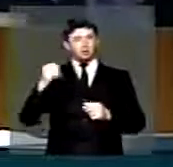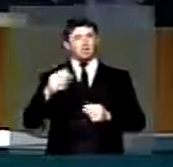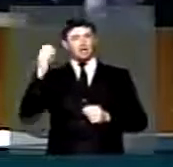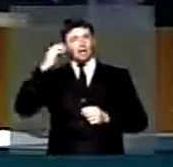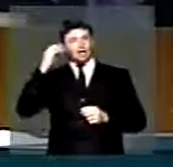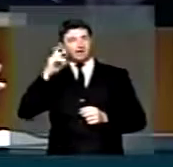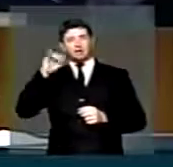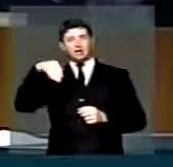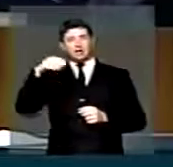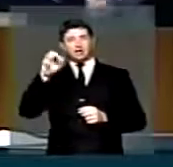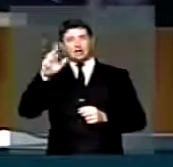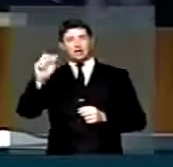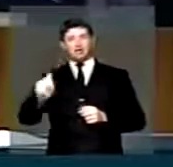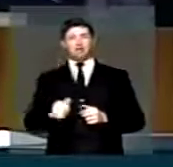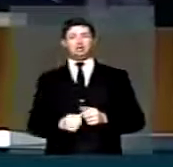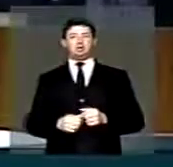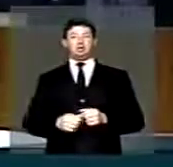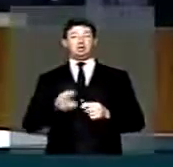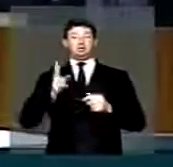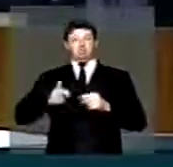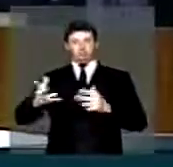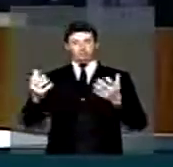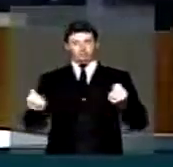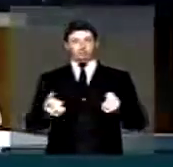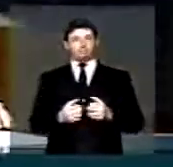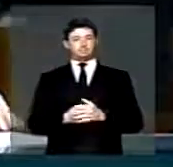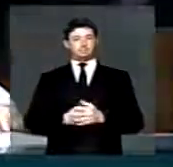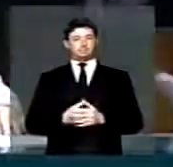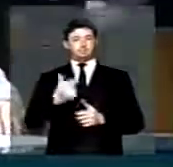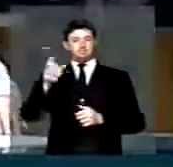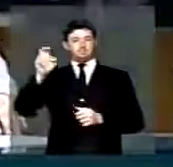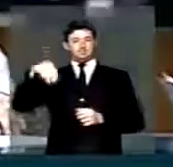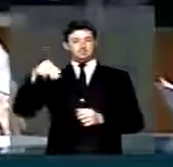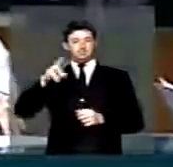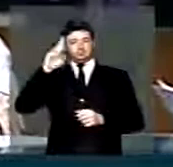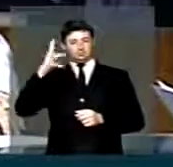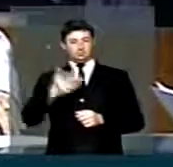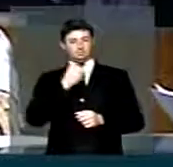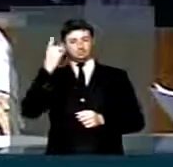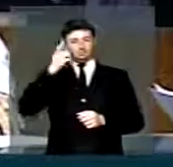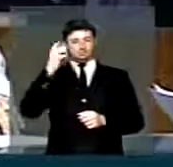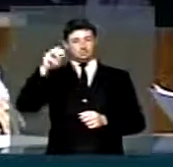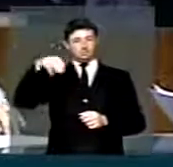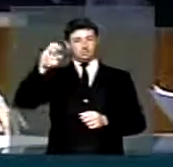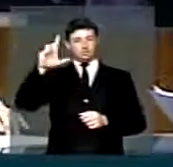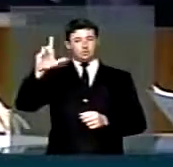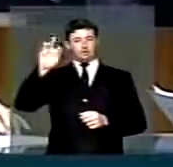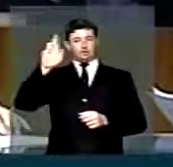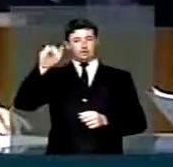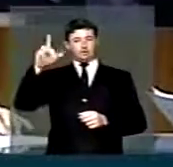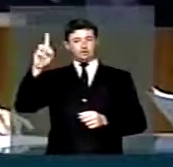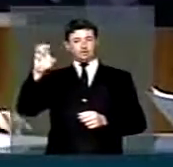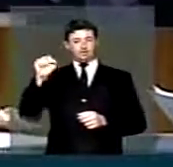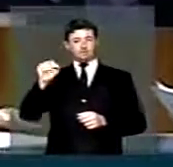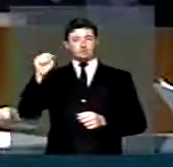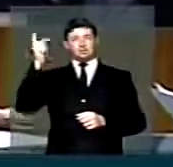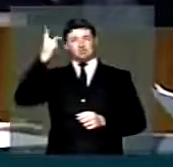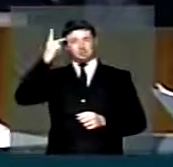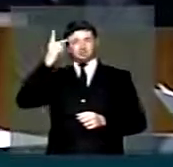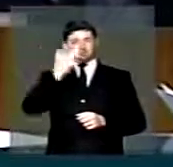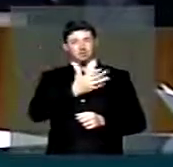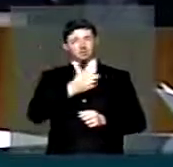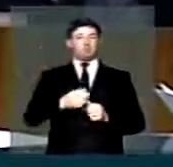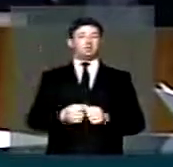Rádio Câmara. Agora, dando continuidade ao grande expediente, Sua Excelência, o deputado Emanuel Fernandes, do PSDB de São Paulo,